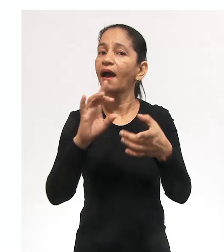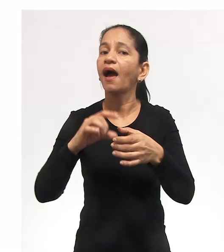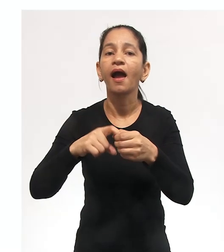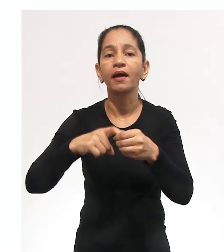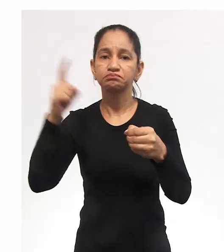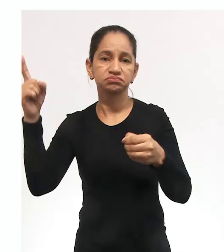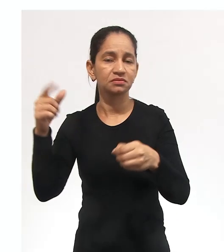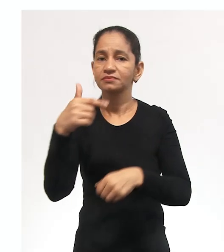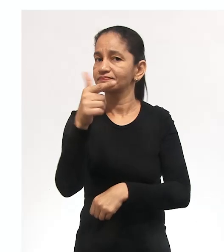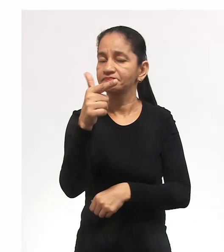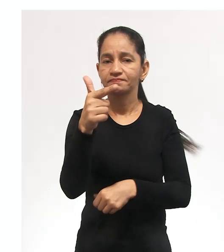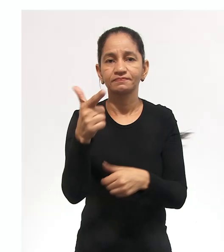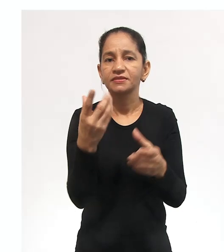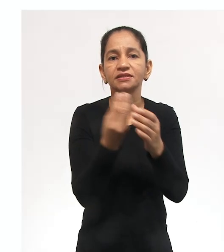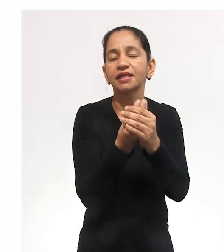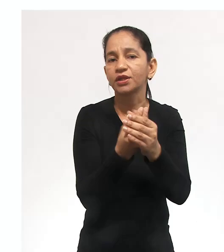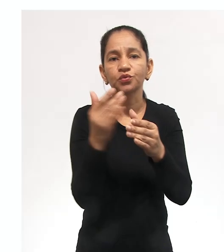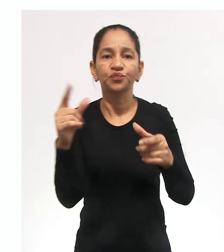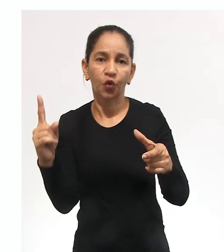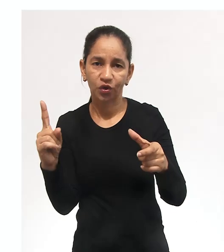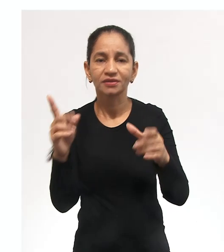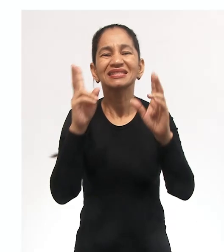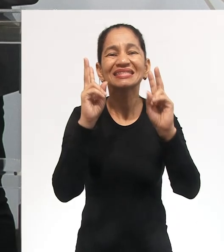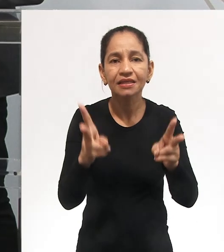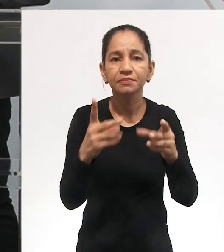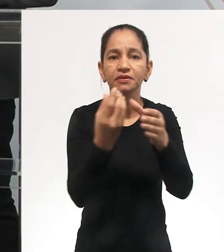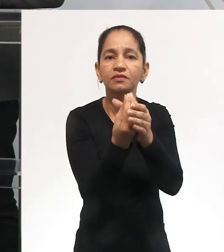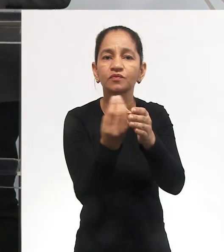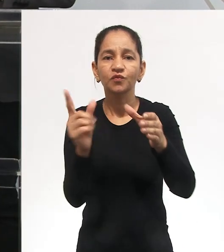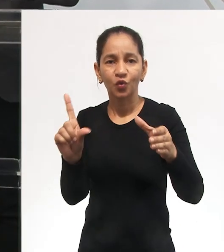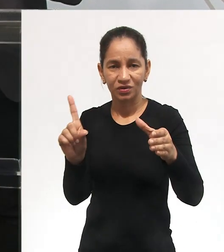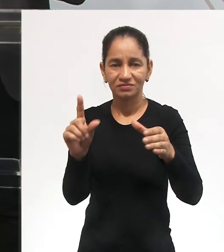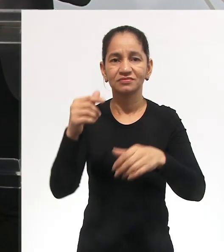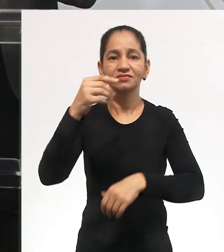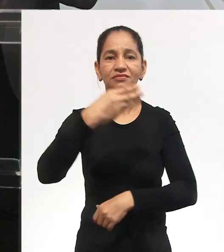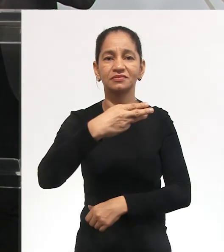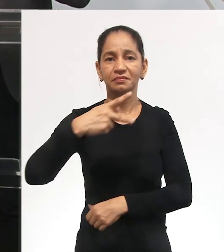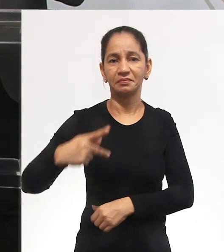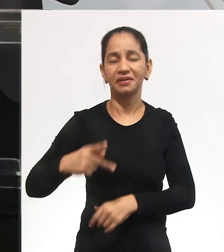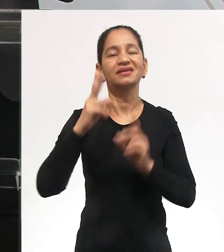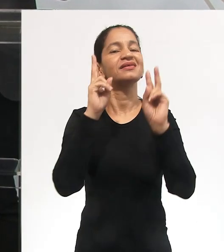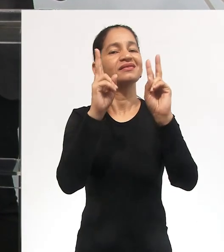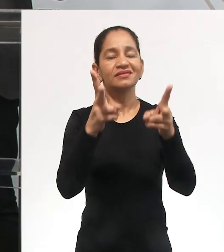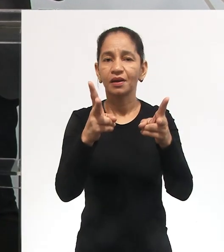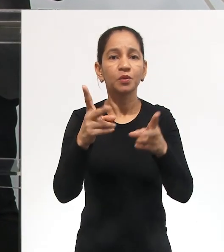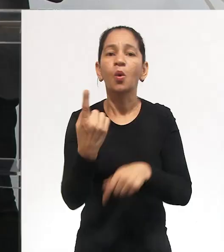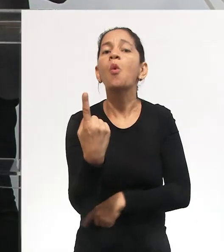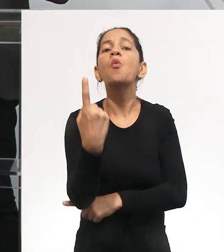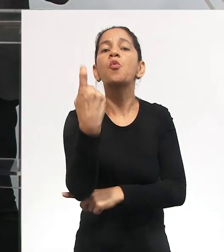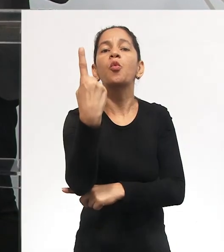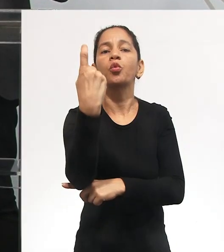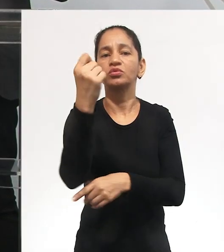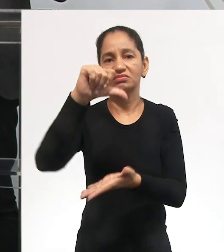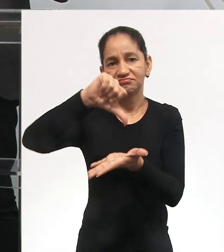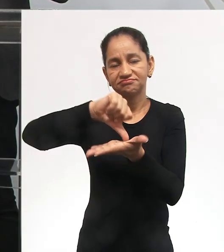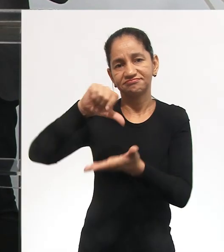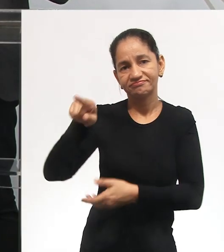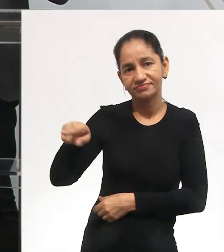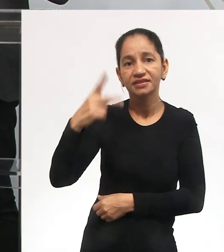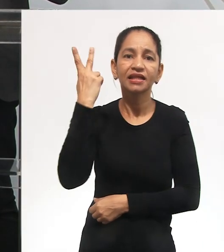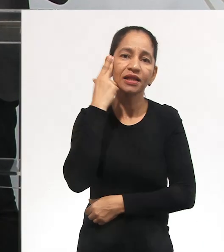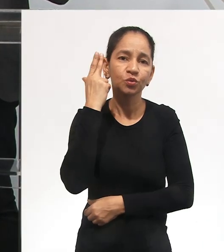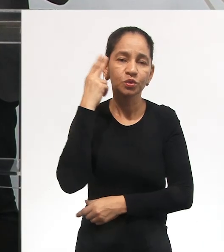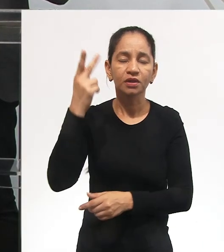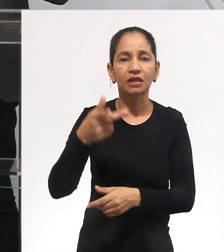né? É importante vocês perceberem, tá, que o Ministério Público não é o único órgão que trabalha nessa questão